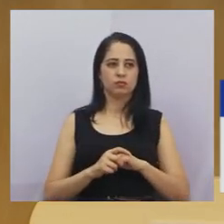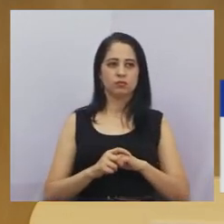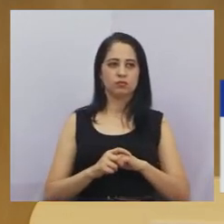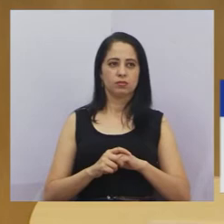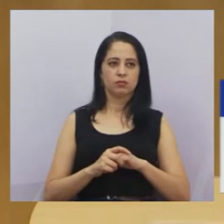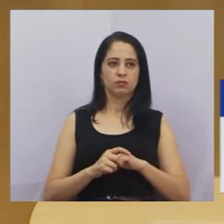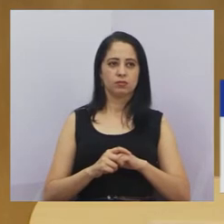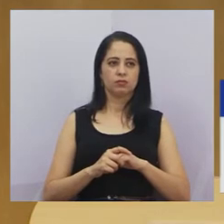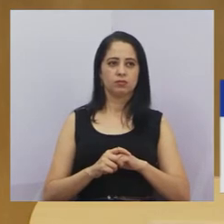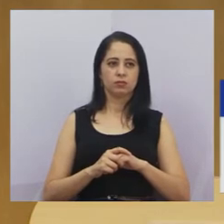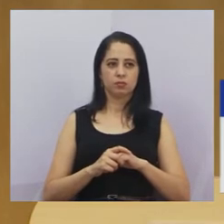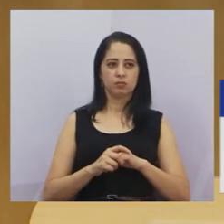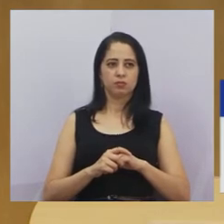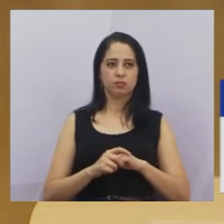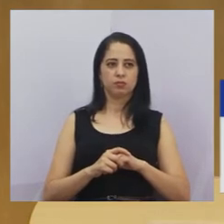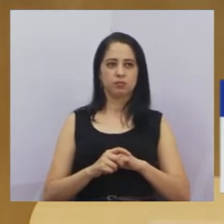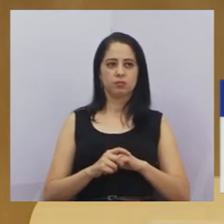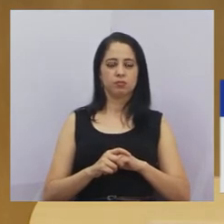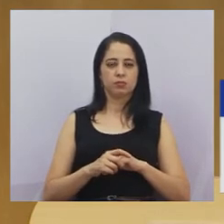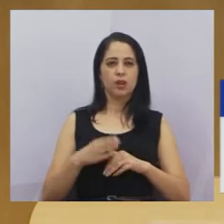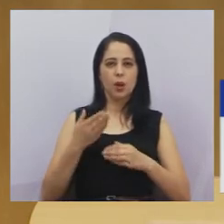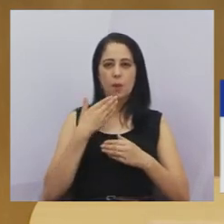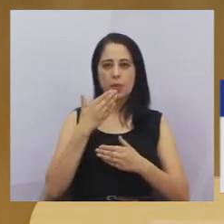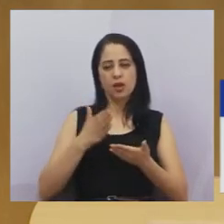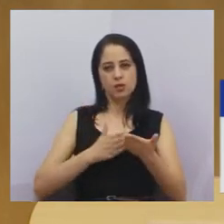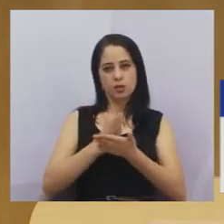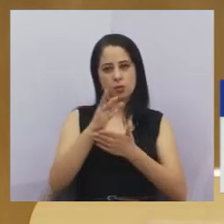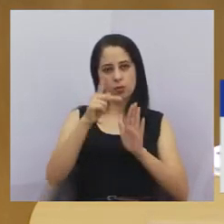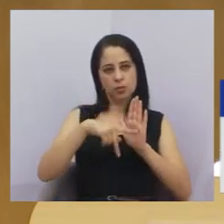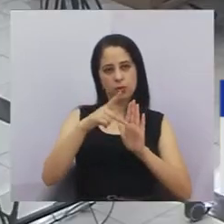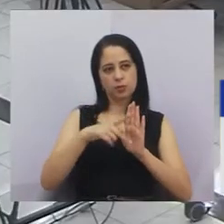Então, conto com novos pares para a aprovação desse projeto.